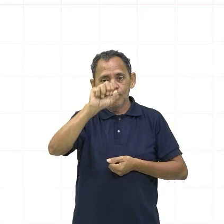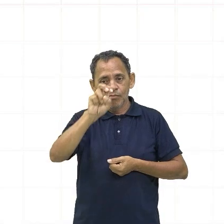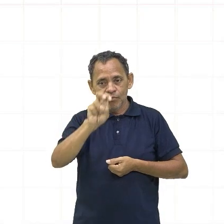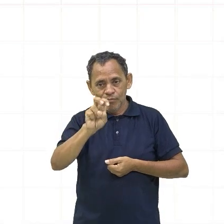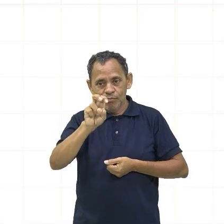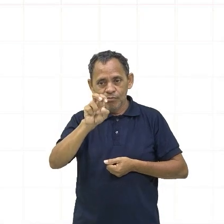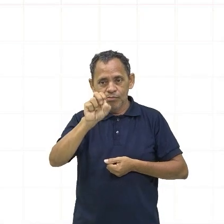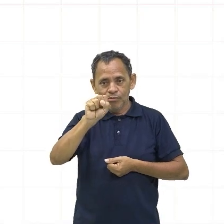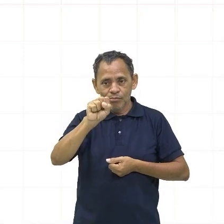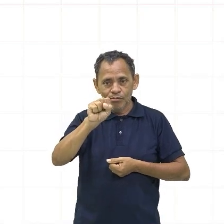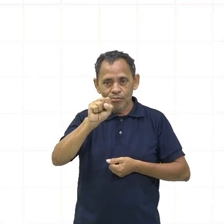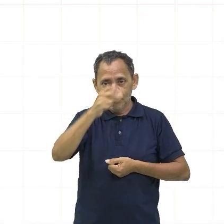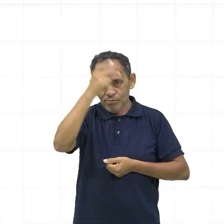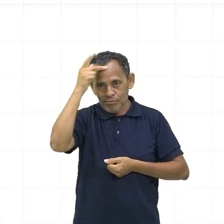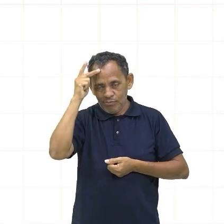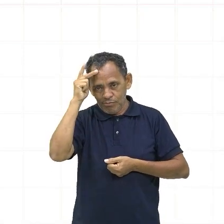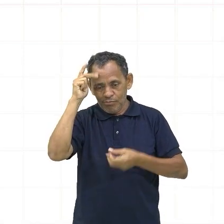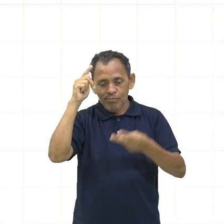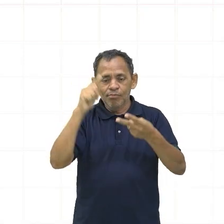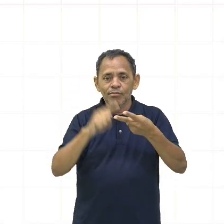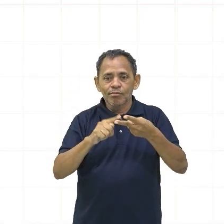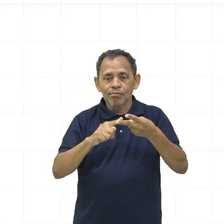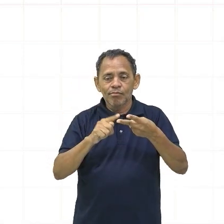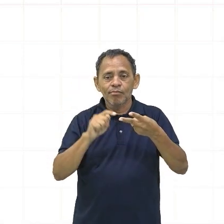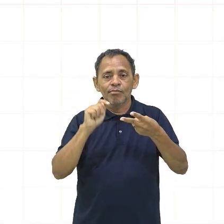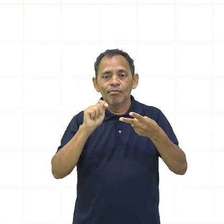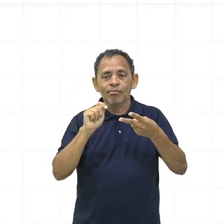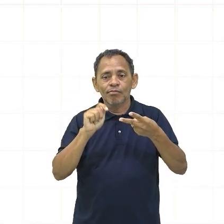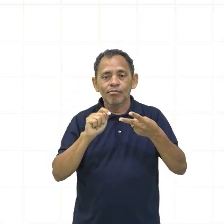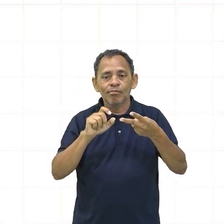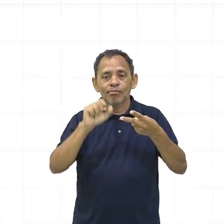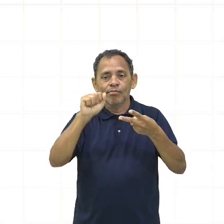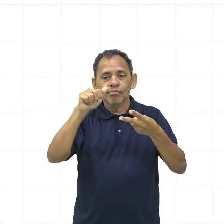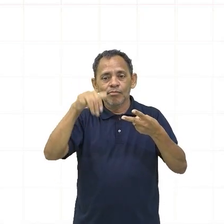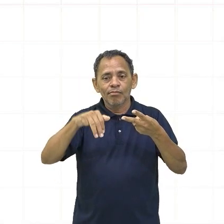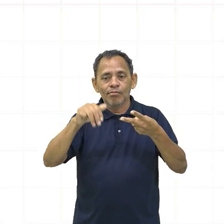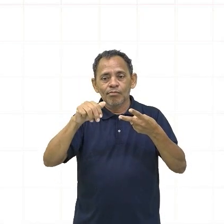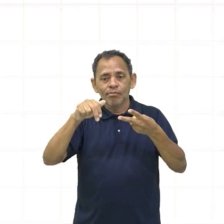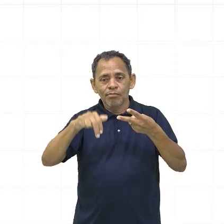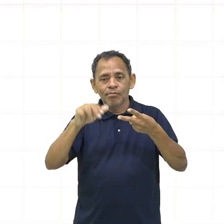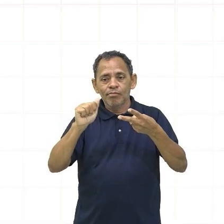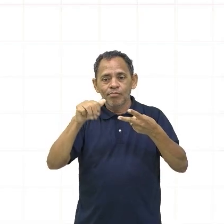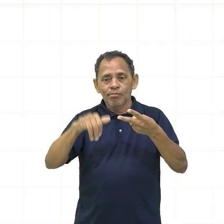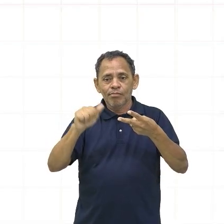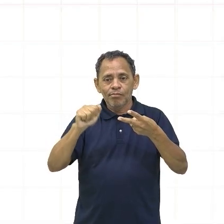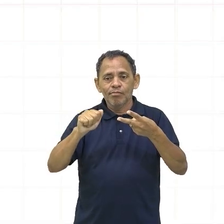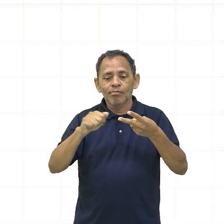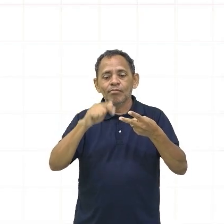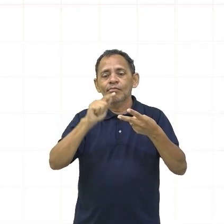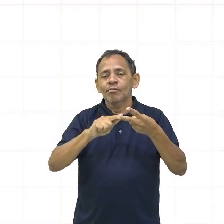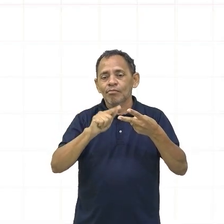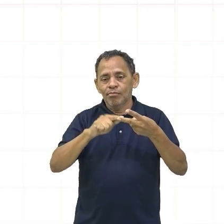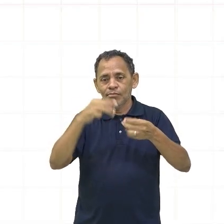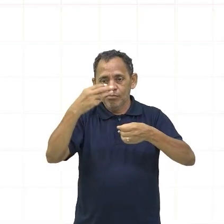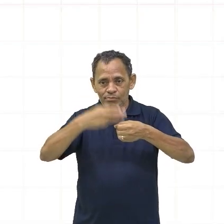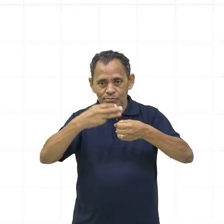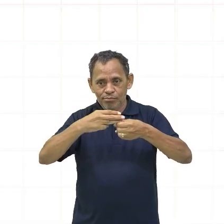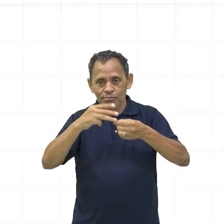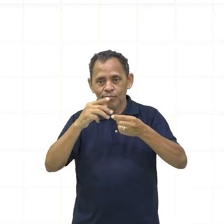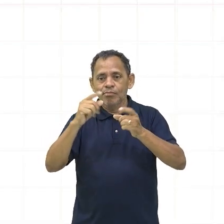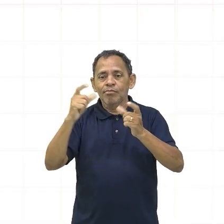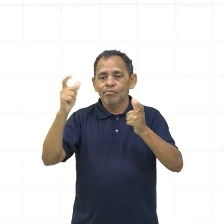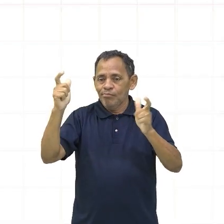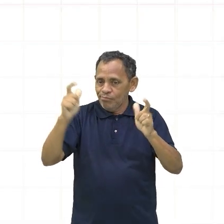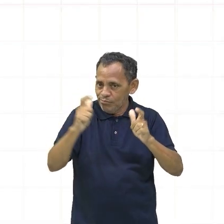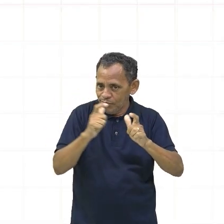8.858 pessoas, e o município de Anamã, que é o segundo município aí